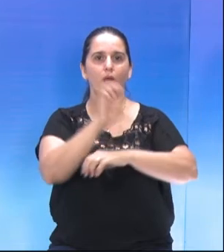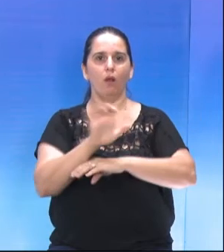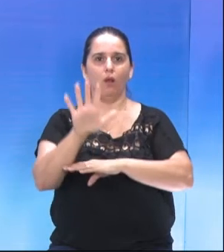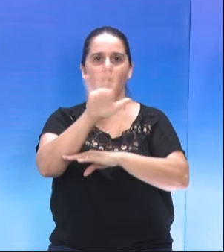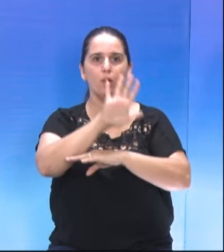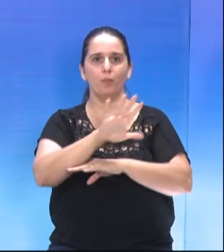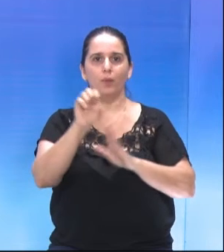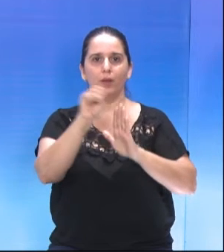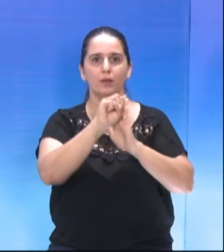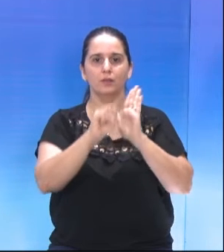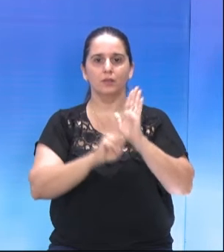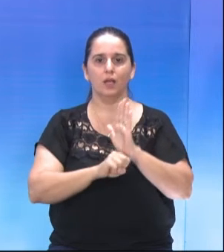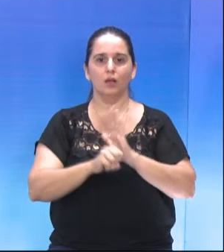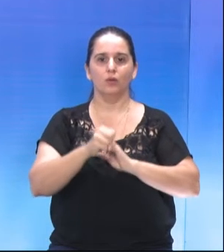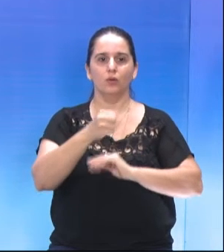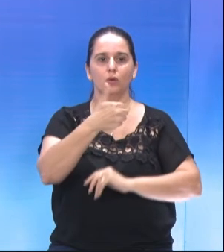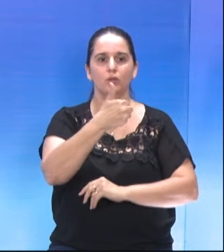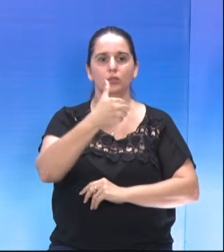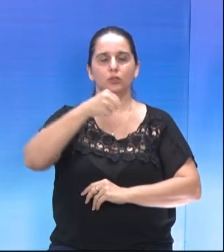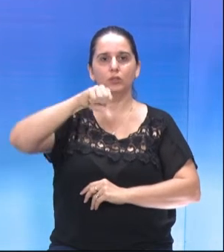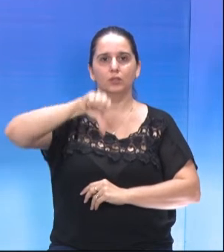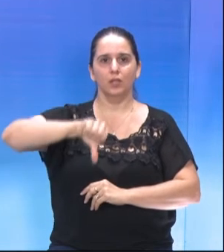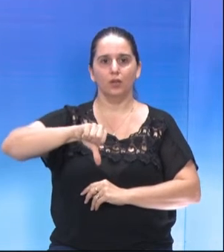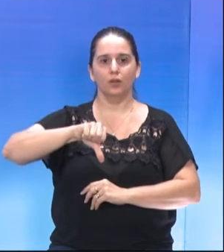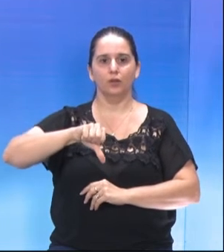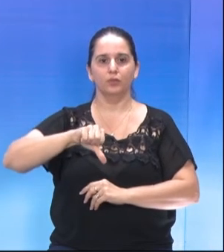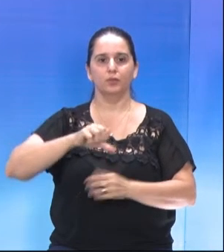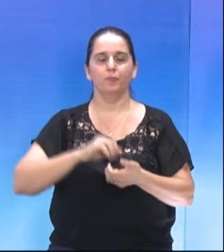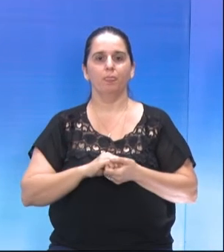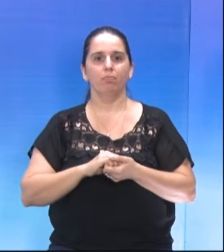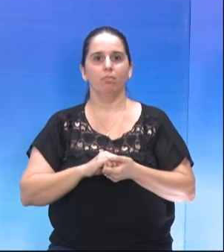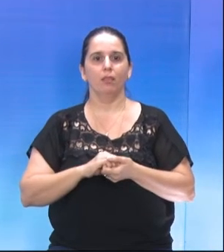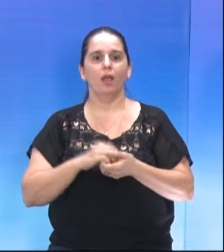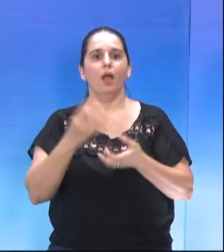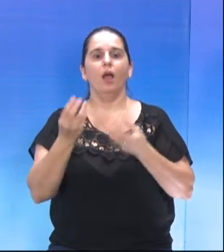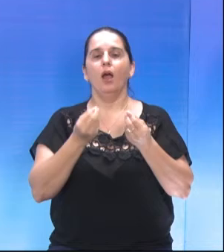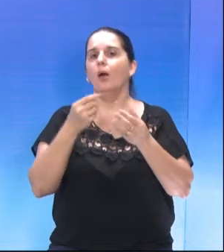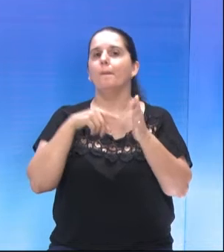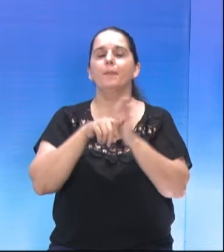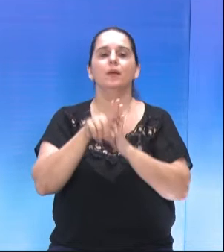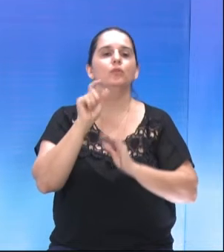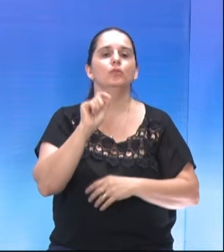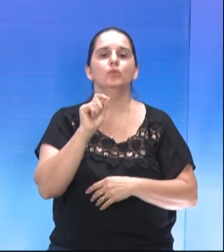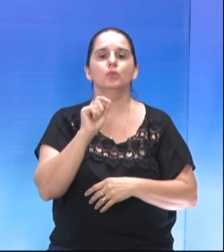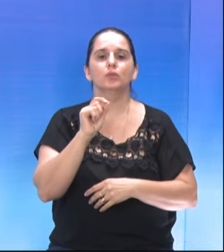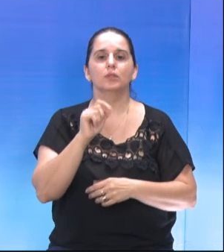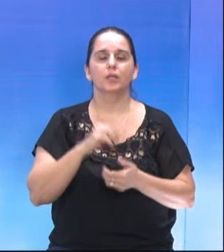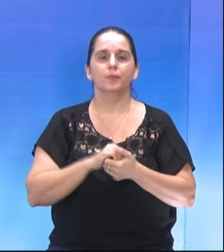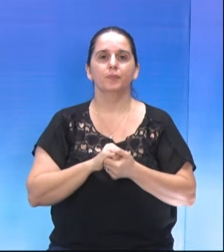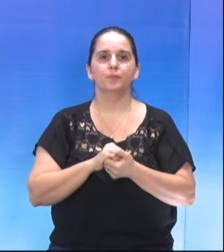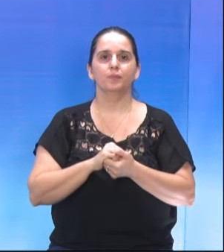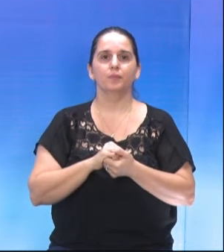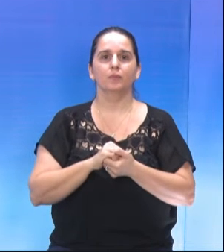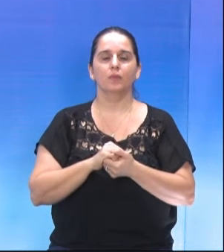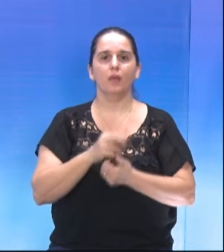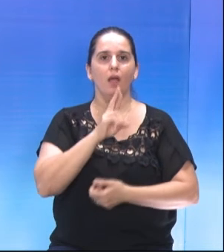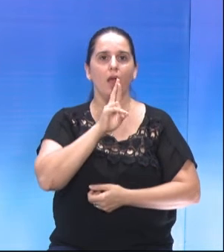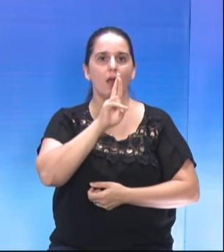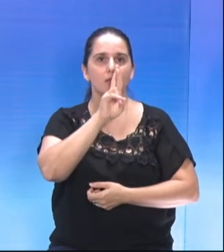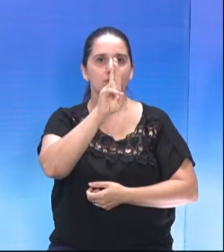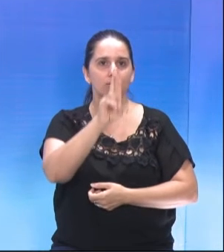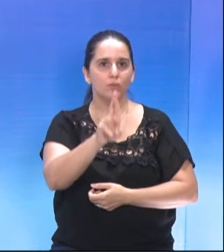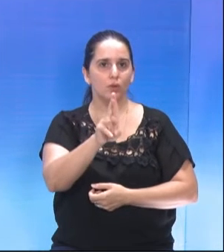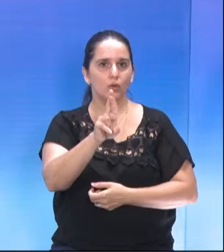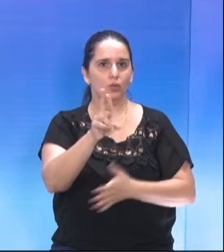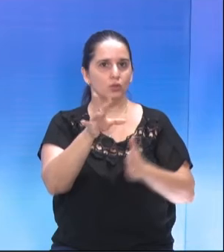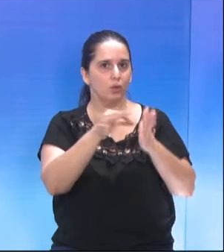XIX a partir da. Então, queremos que vocês observem bem esse enunciado, porque aqui já nos responde,